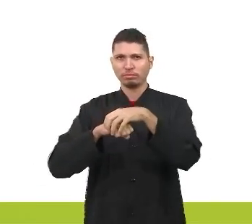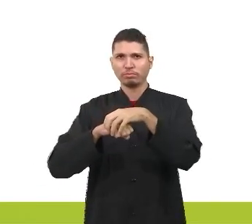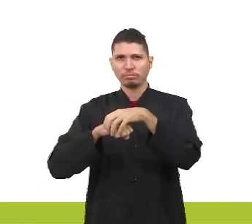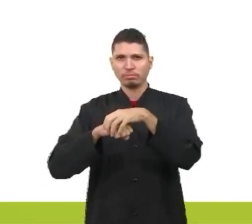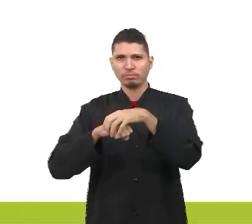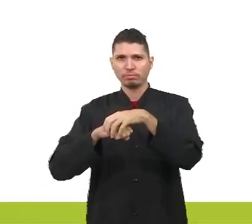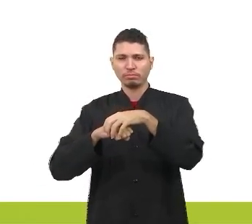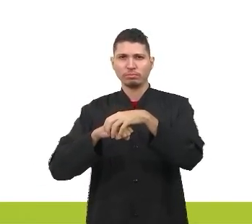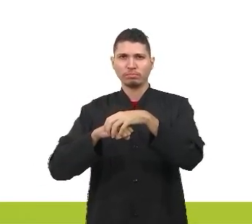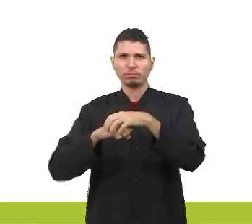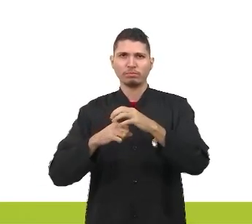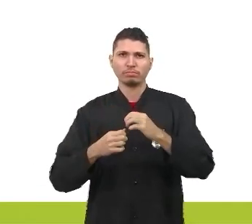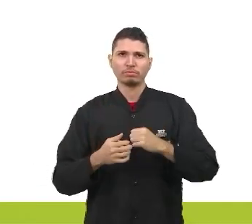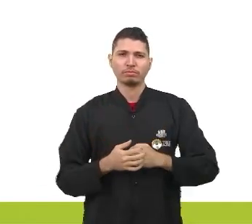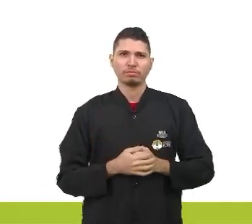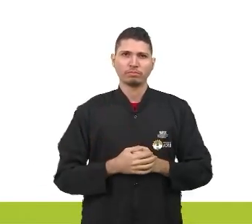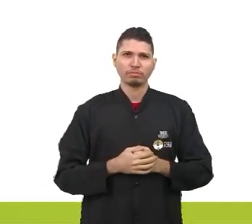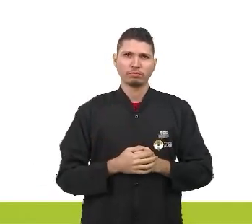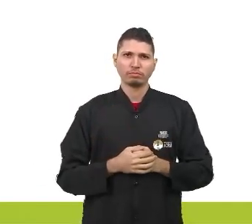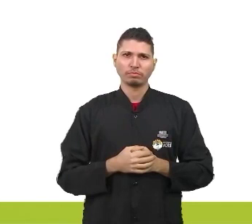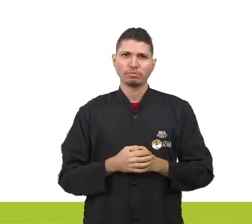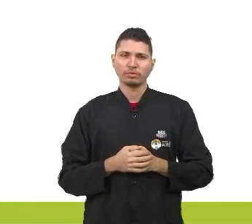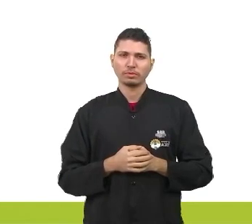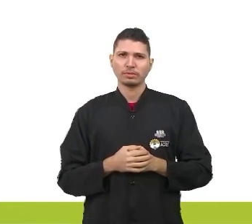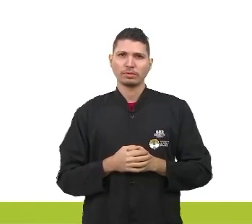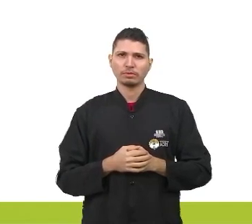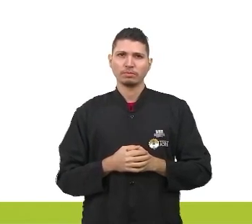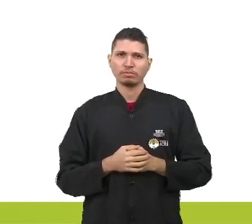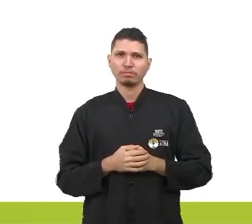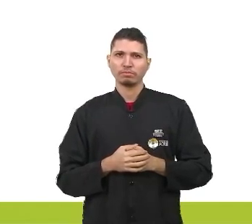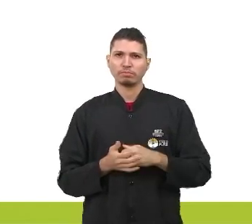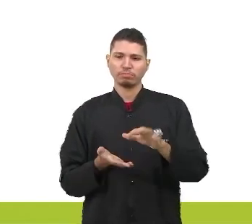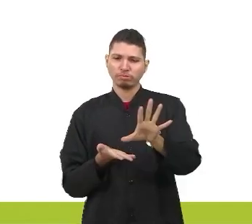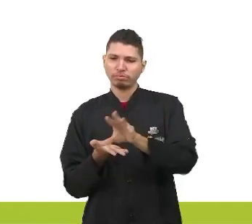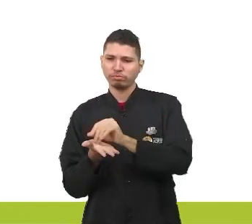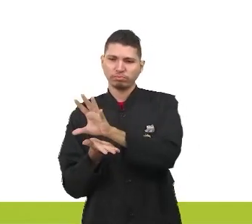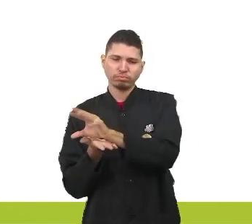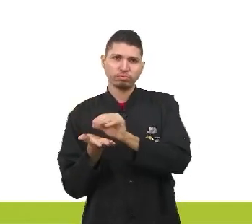fazendo a leitura disso tudo, né? GU,